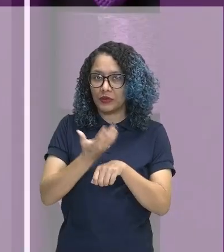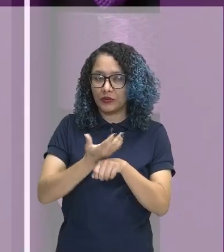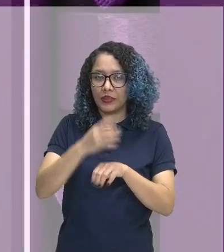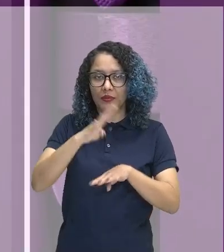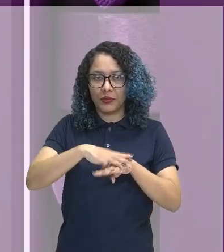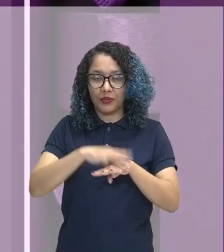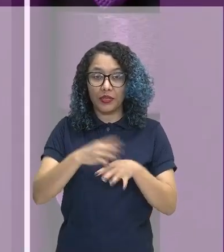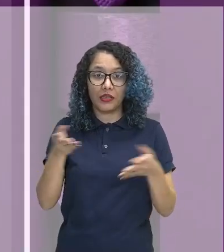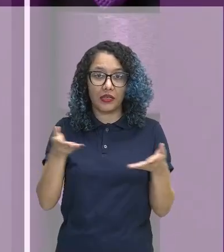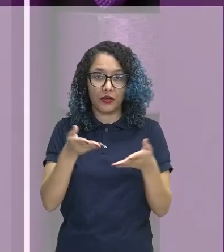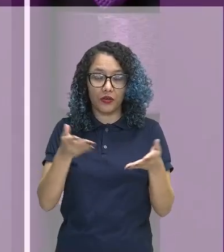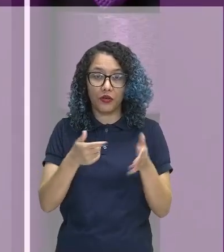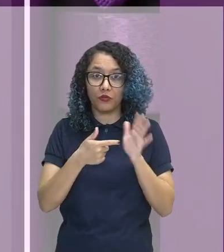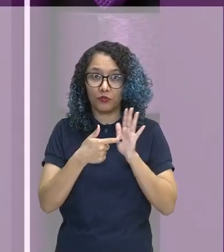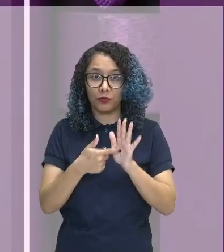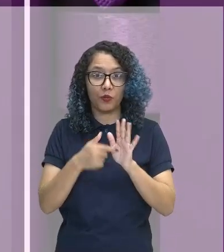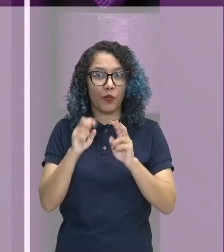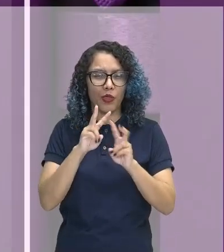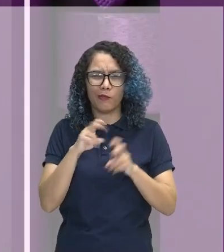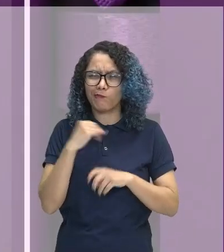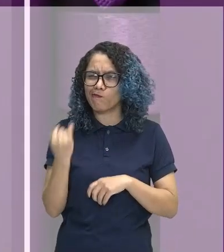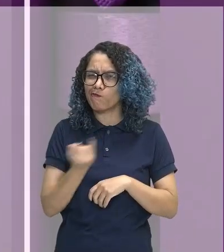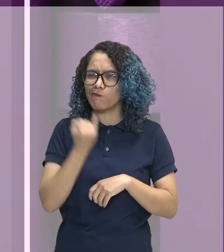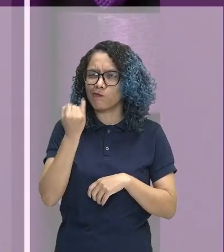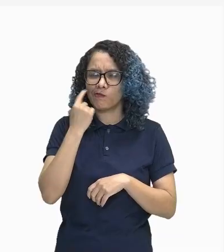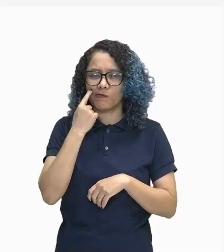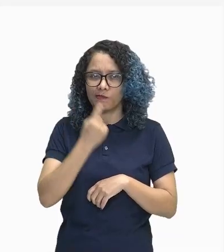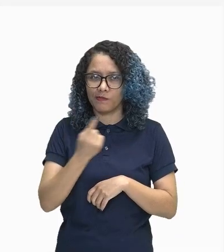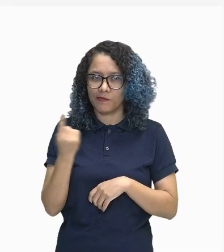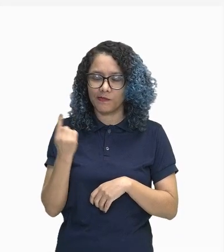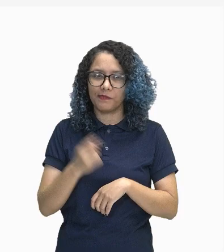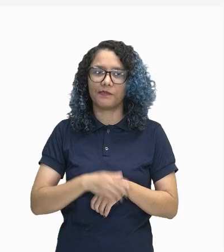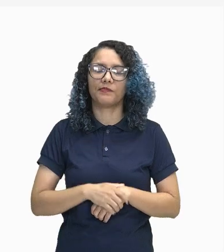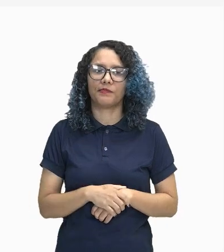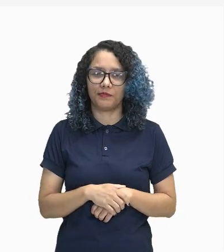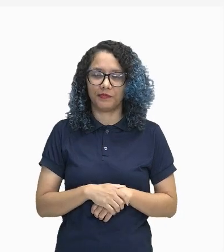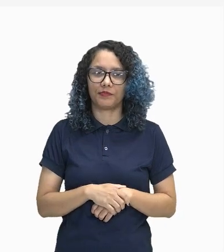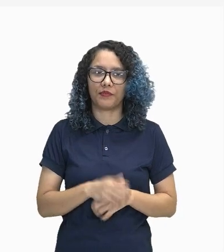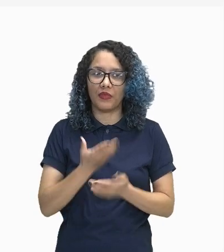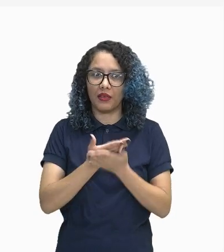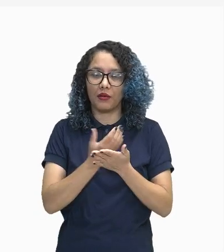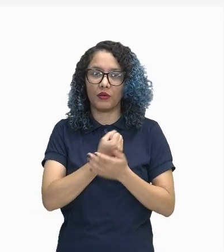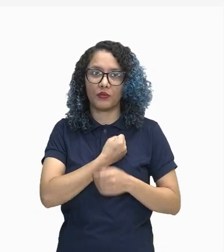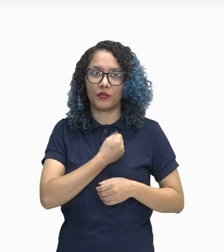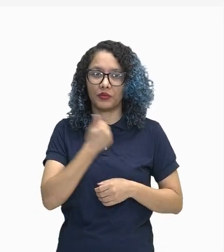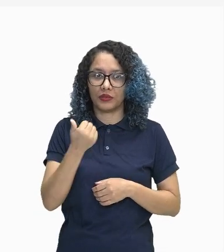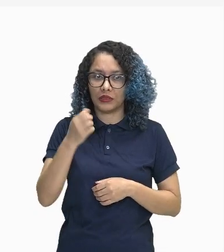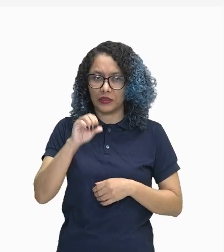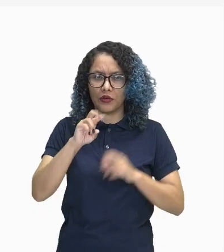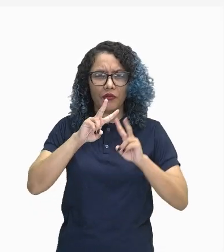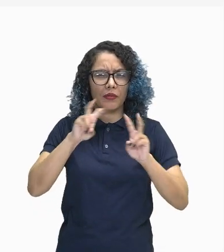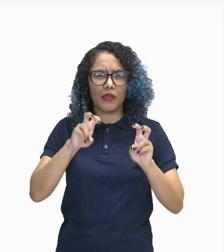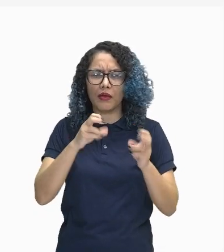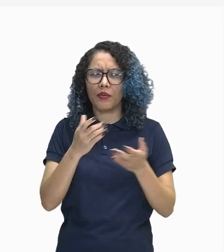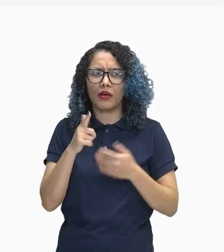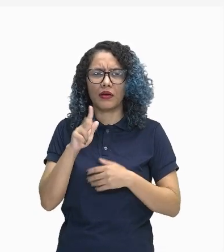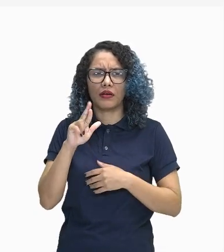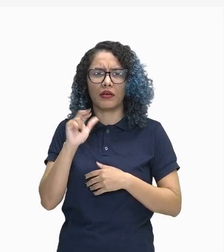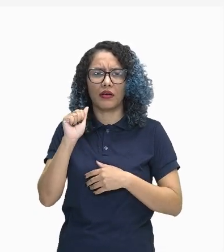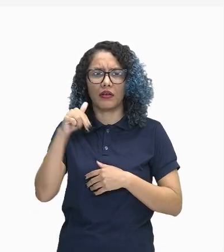trazer um tema muito importante. Acompanha só o que nós temos para esta aula. Aula de número 19, objeto de